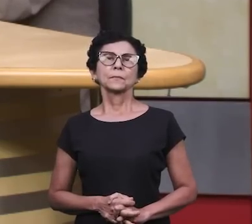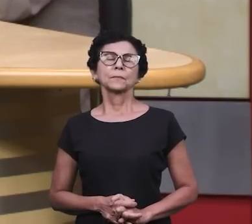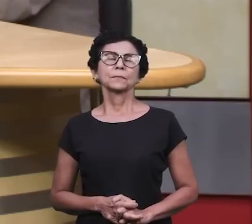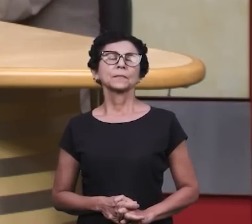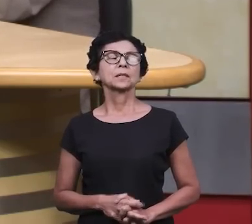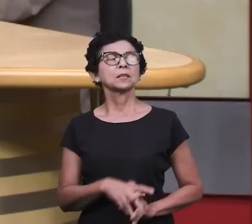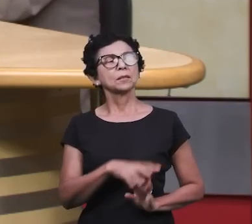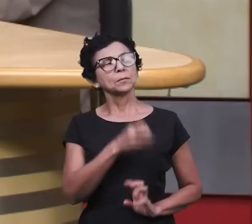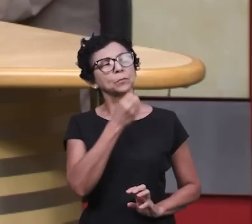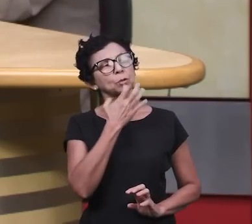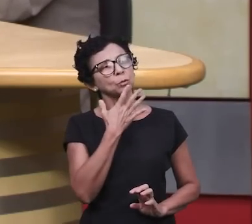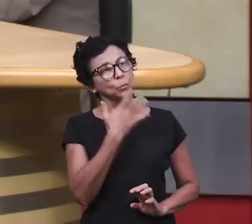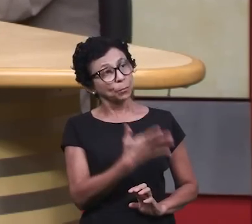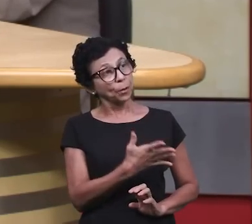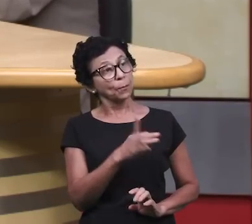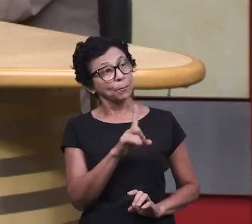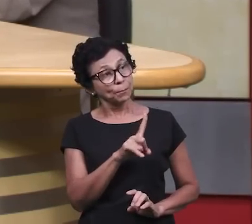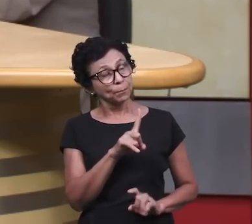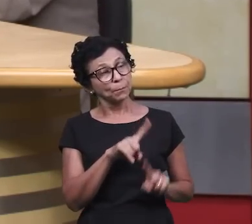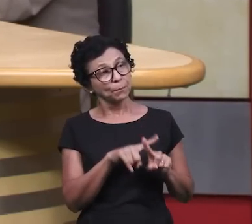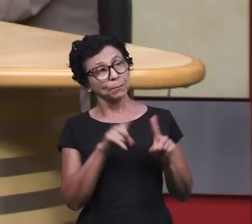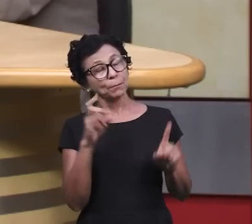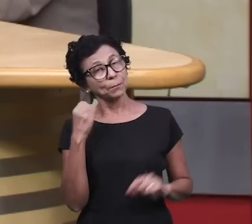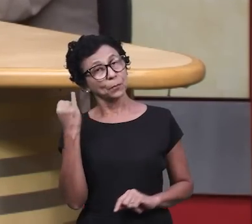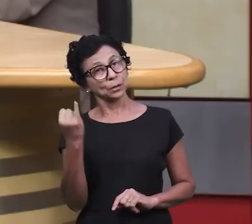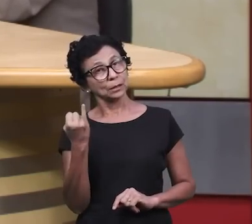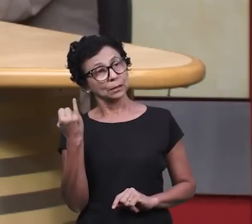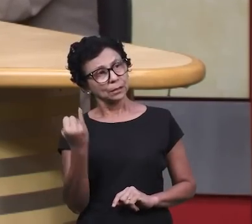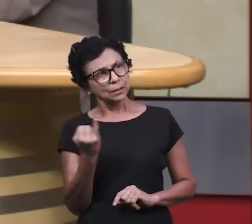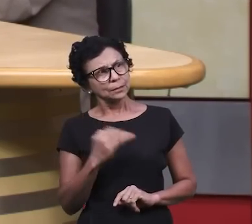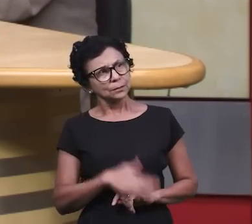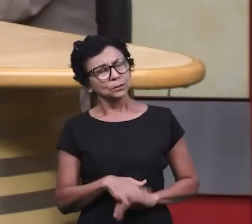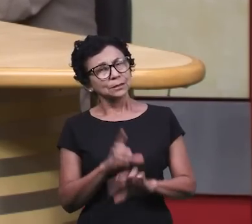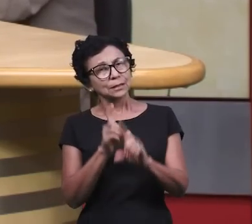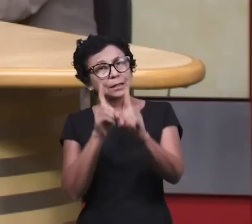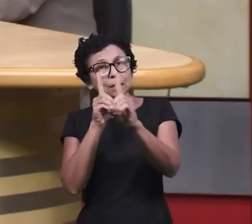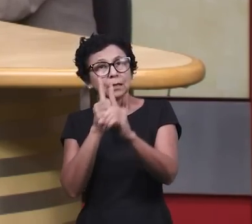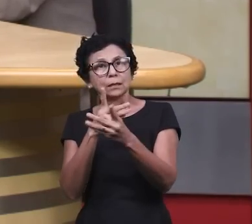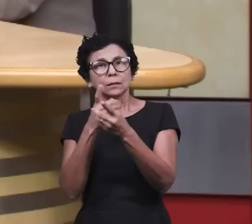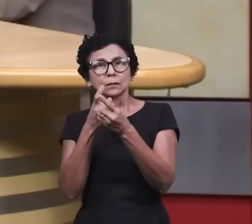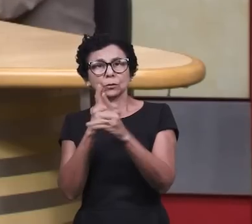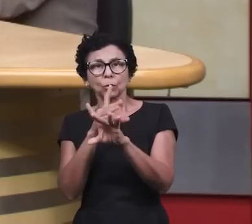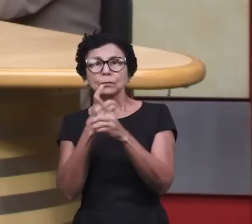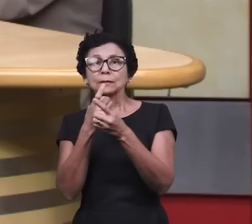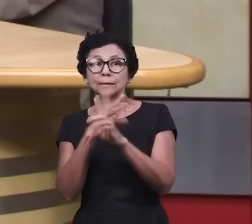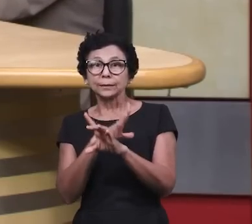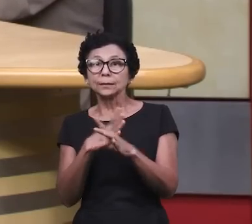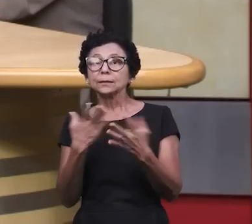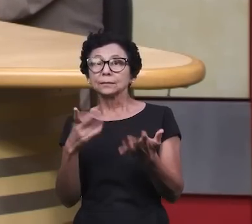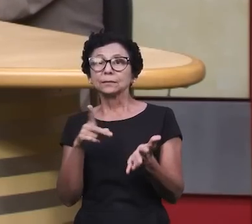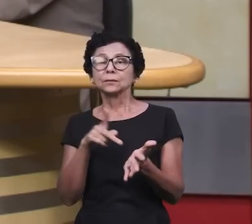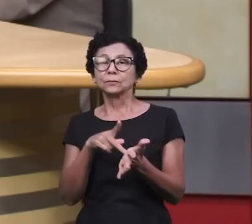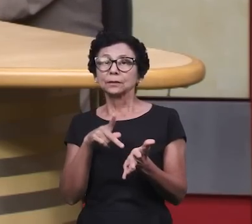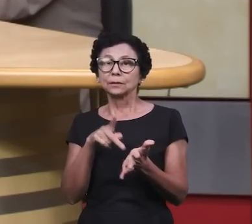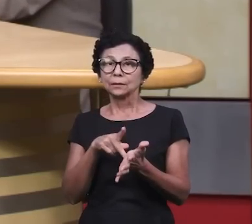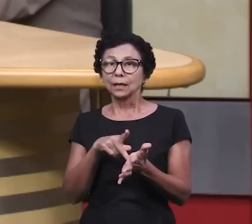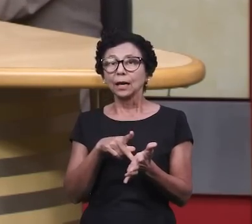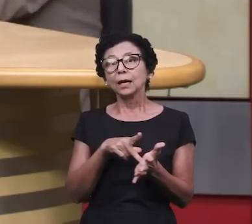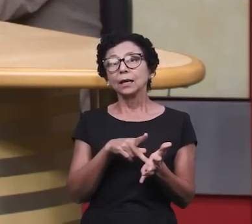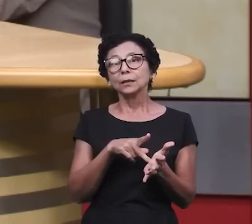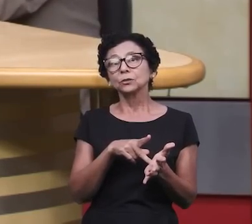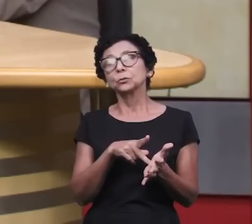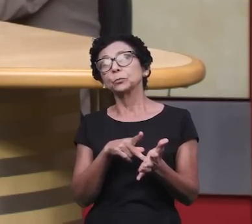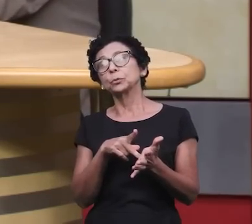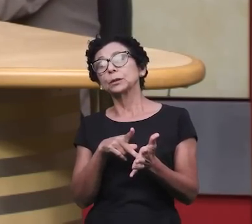Carlos, é importante, foi muito importante a doutrina, né? Porque nós tínhamos